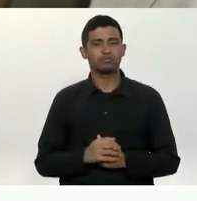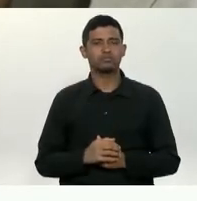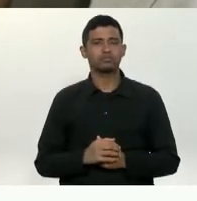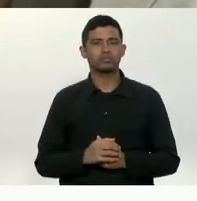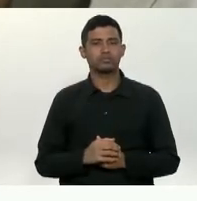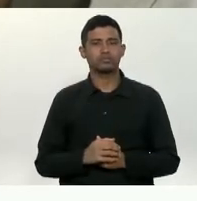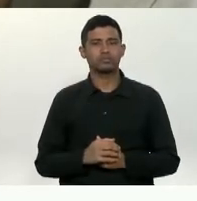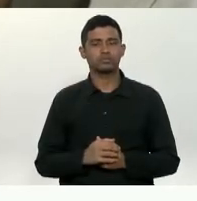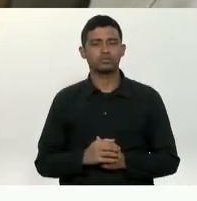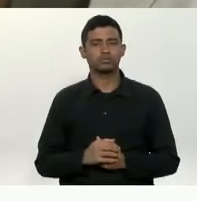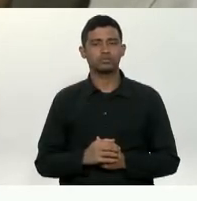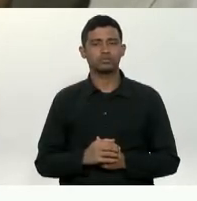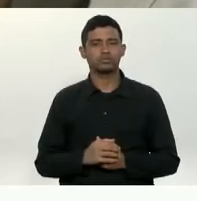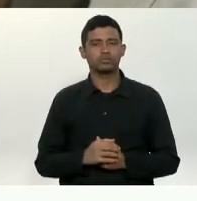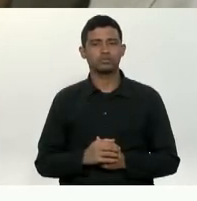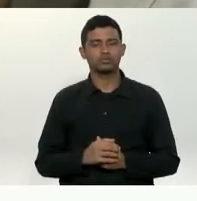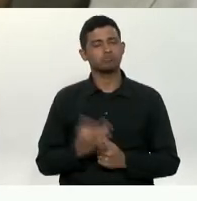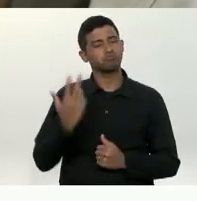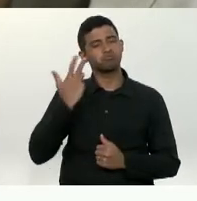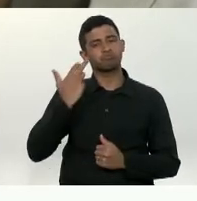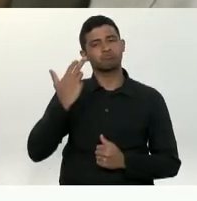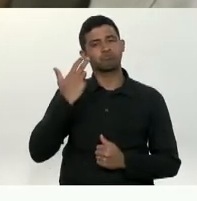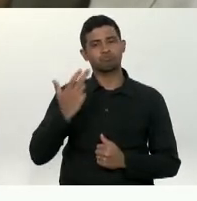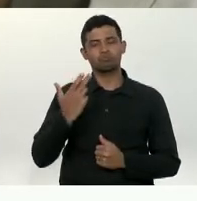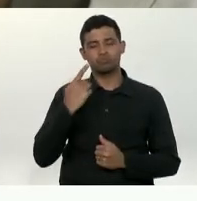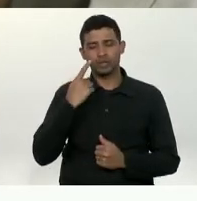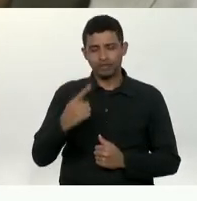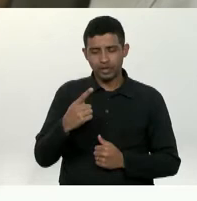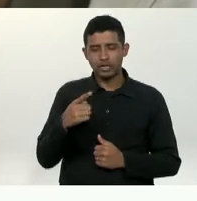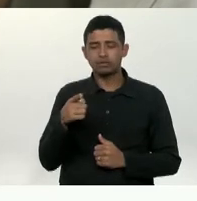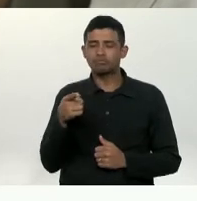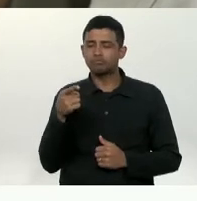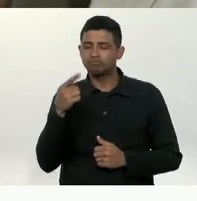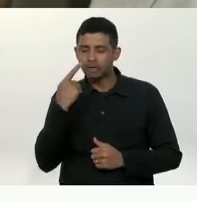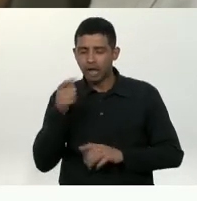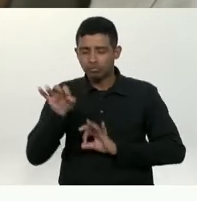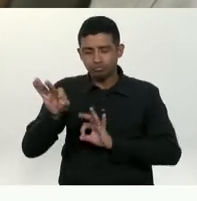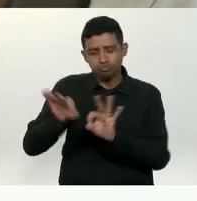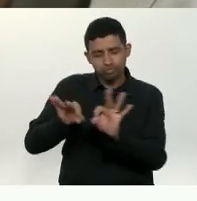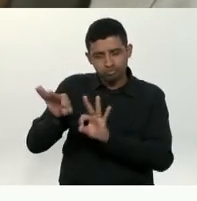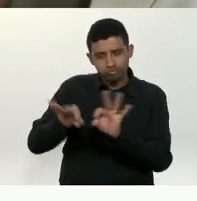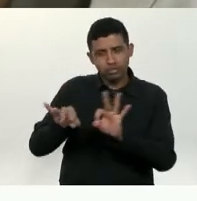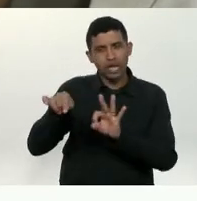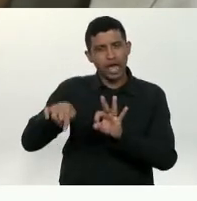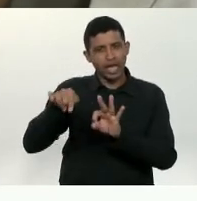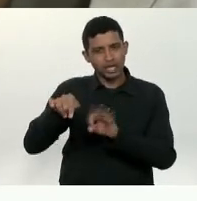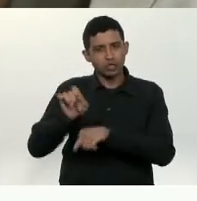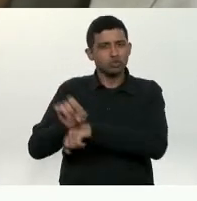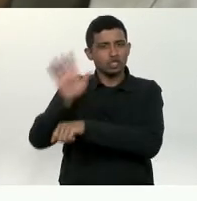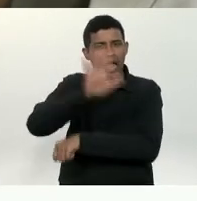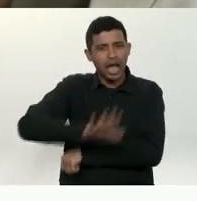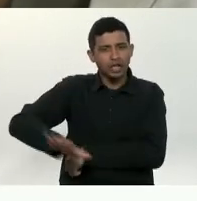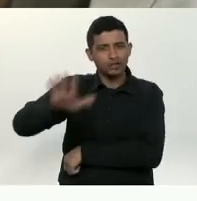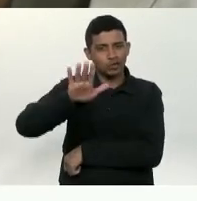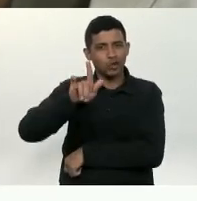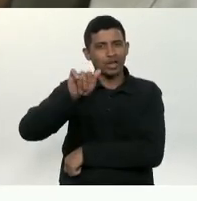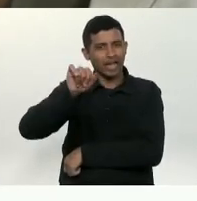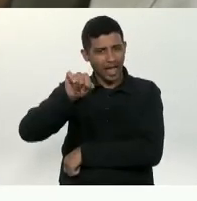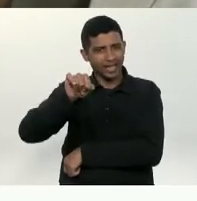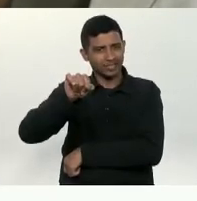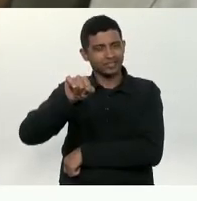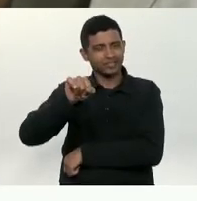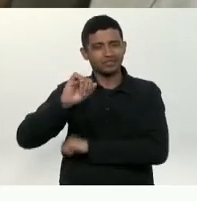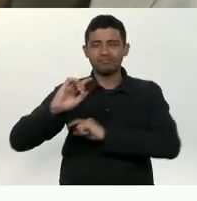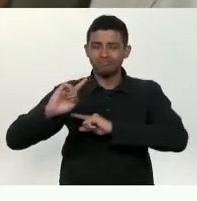naturalmente veio a competência para a regulação do mercado de gás aqui no Estado do Rio de Janeiro. E aí, a partir